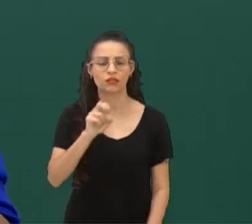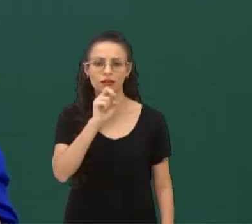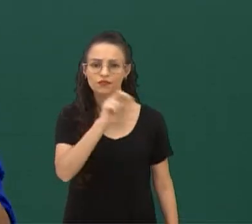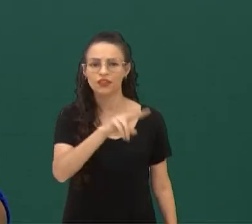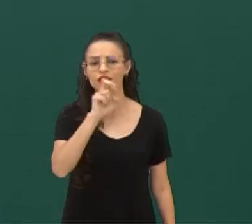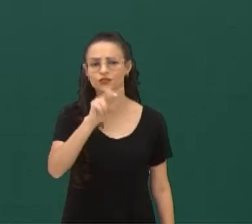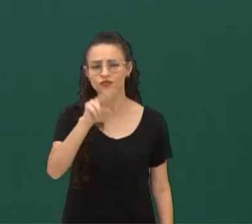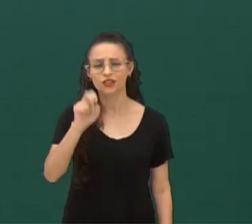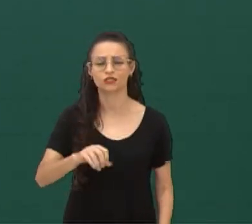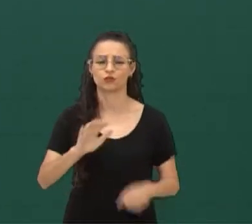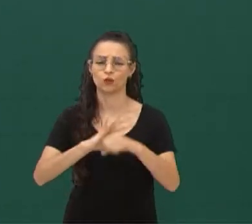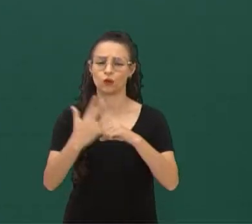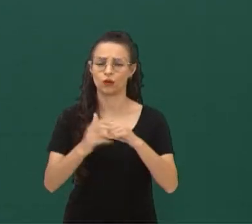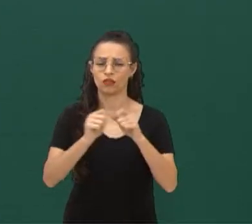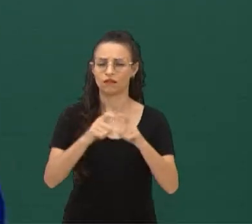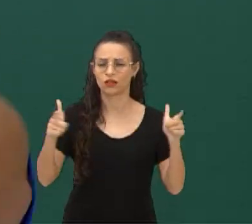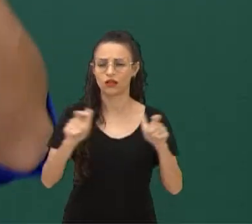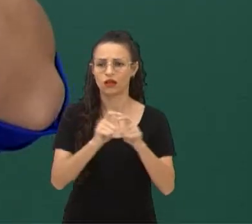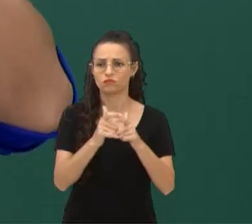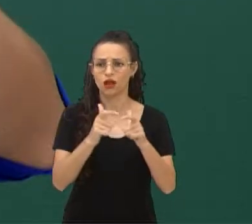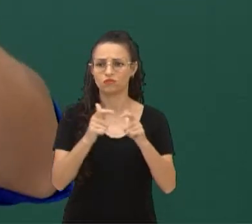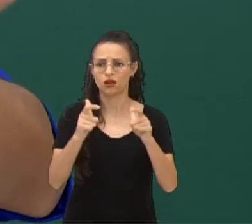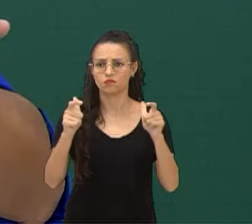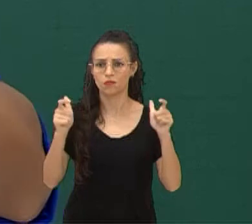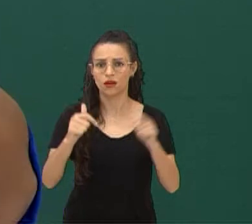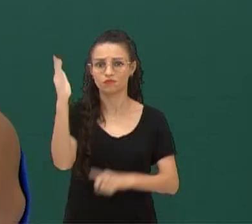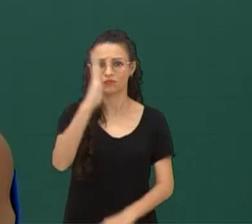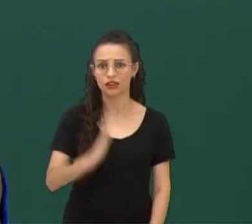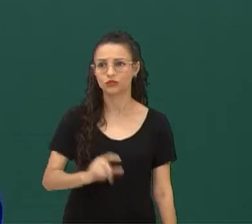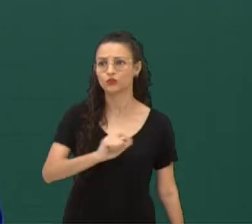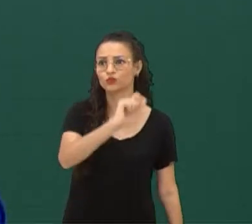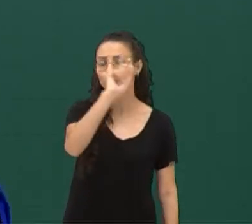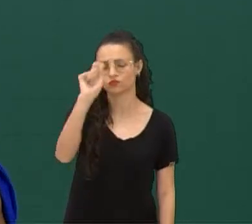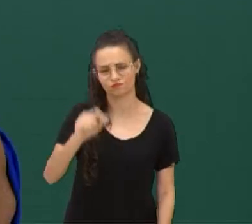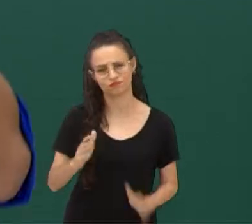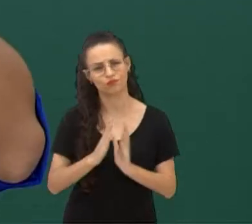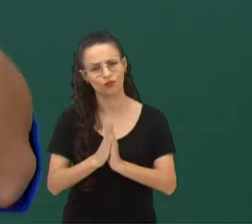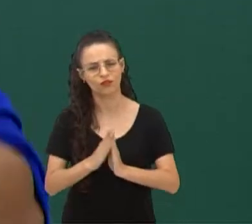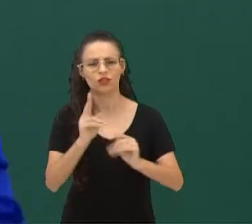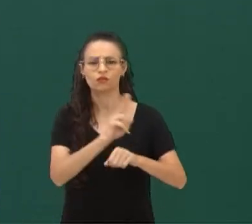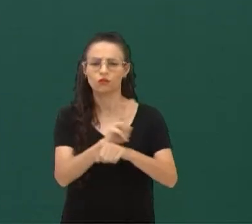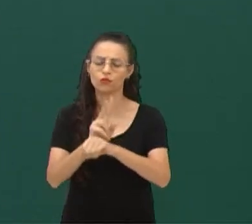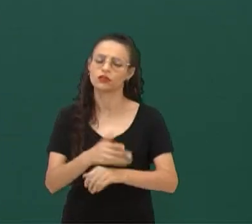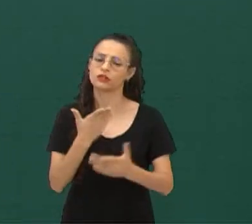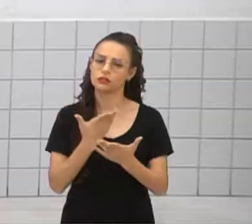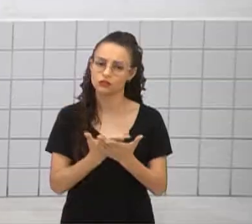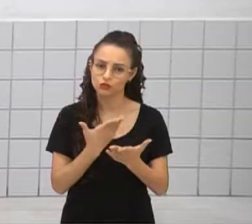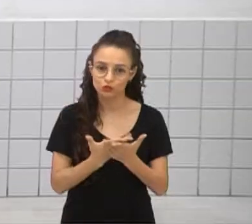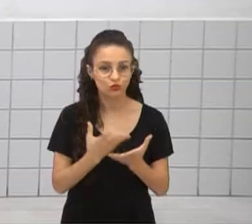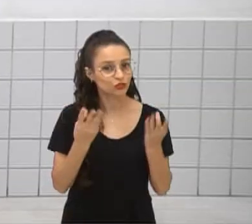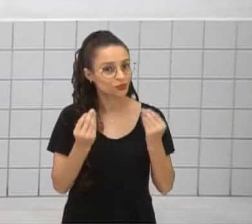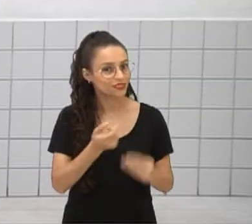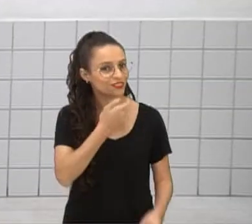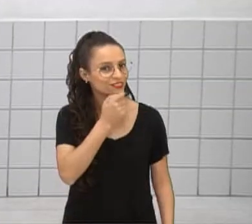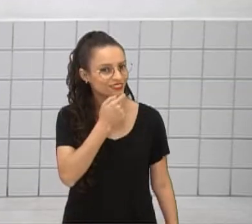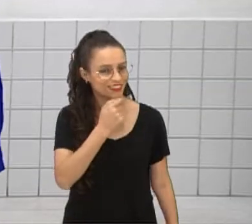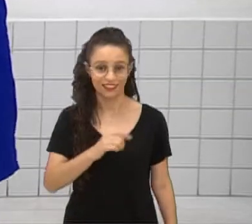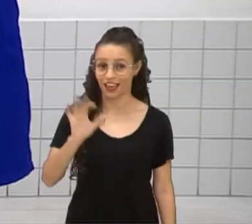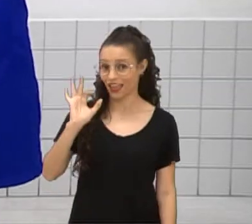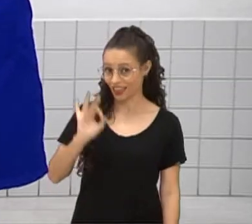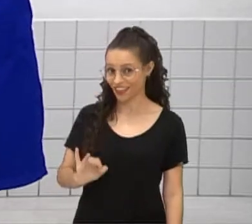gente tá vendo assim os casos aumentando a Letícia no Brasil a fora então se cuidem estudem bastante inglês